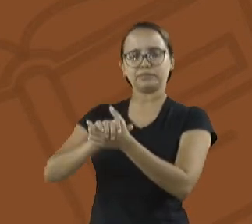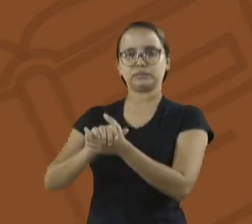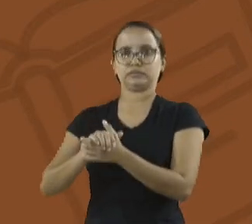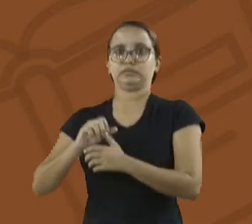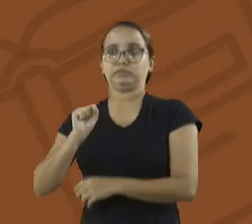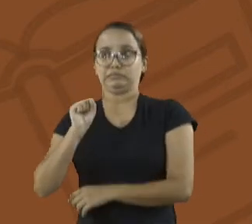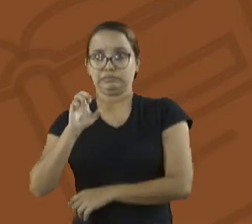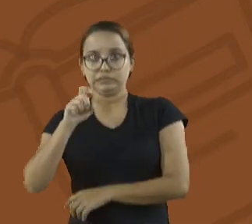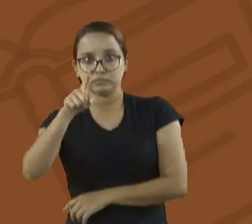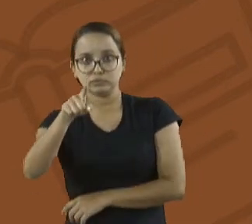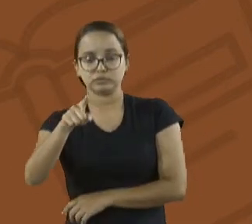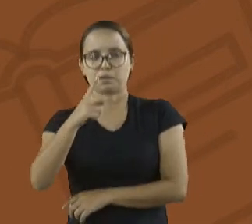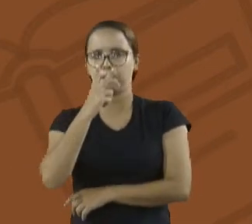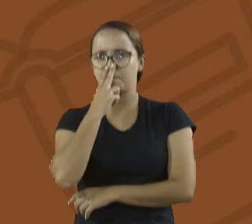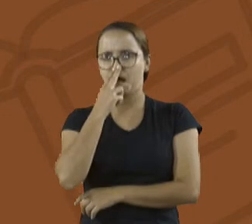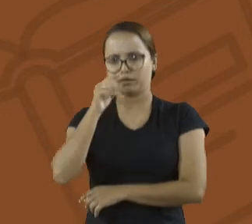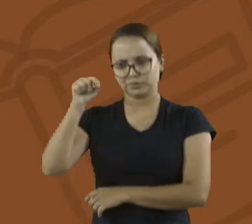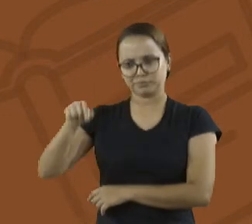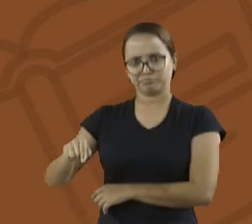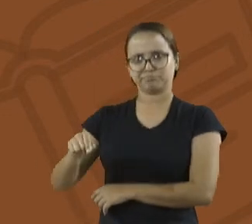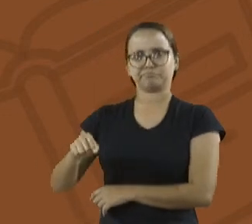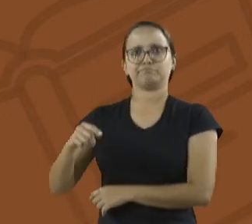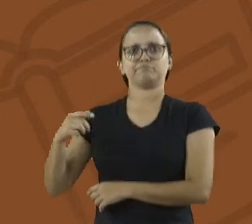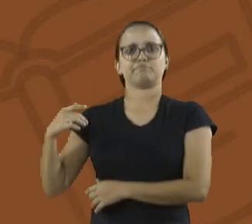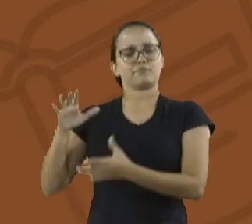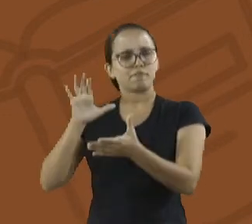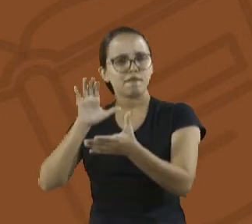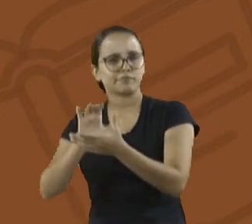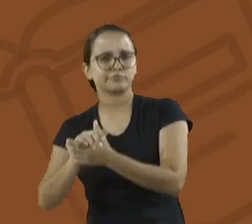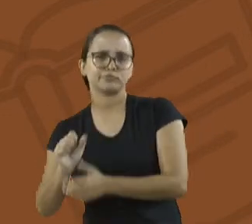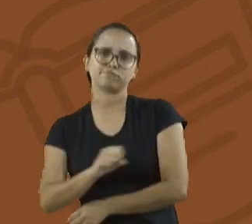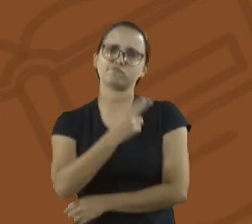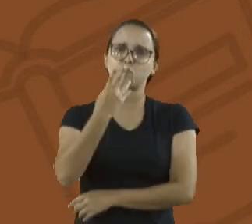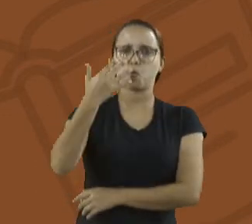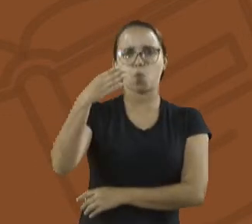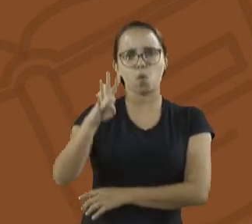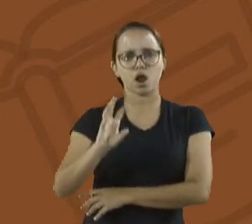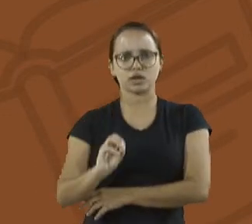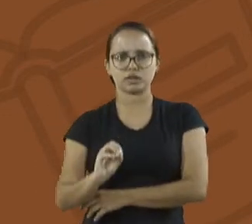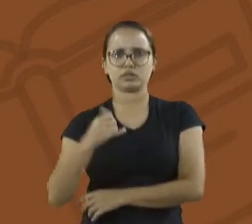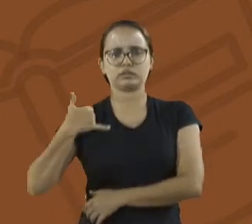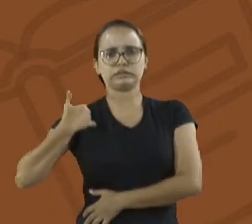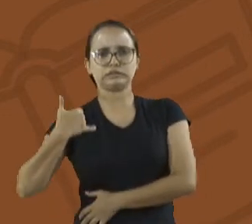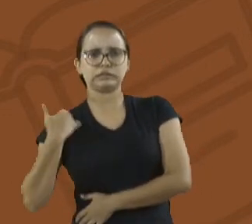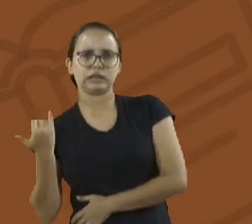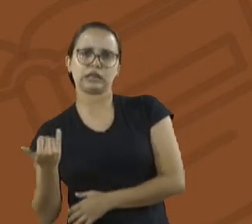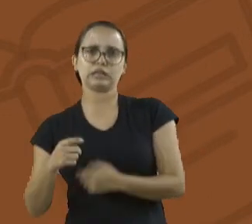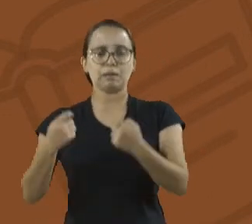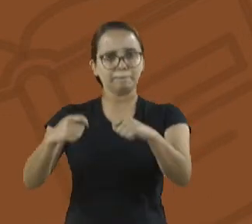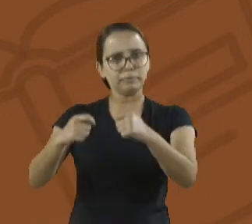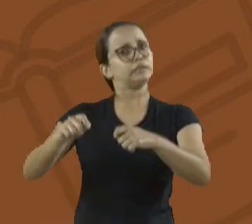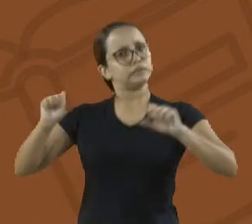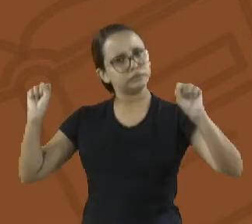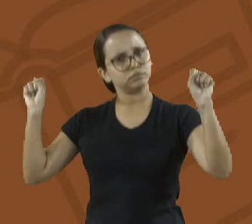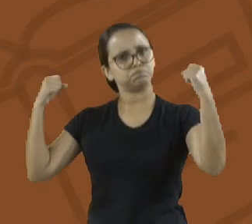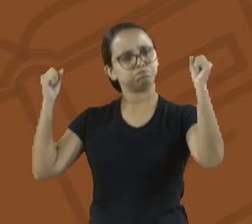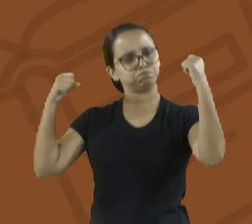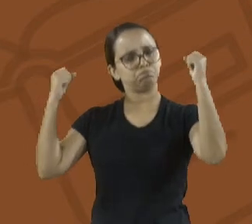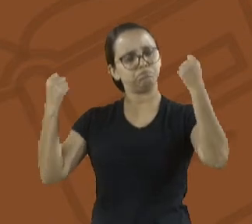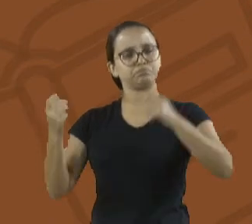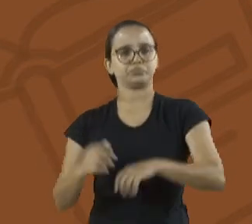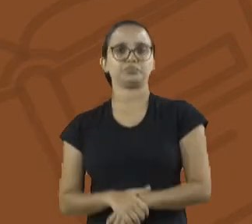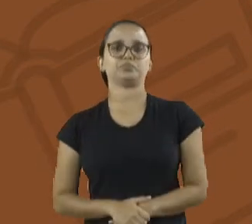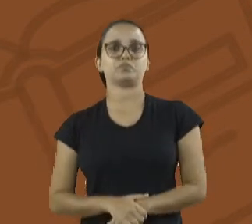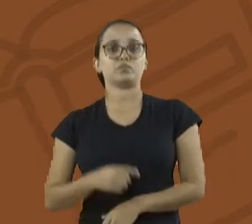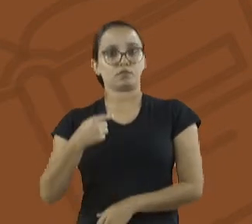precisam incrementar um pouco mais a atividade física no dia a dia, no cotidiano de vocês. Como vocês vão fazer isso? Já já